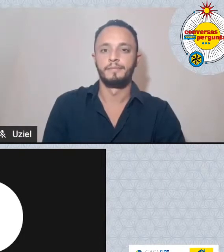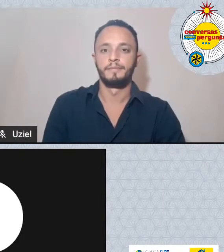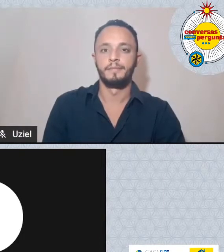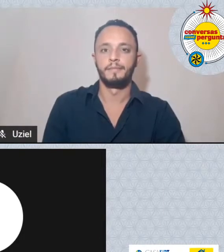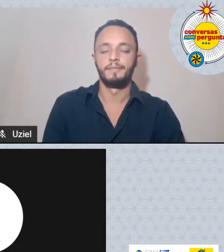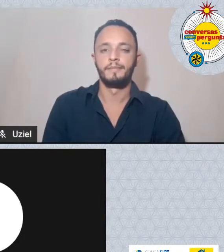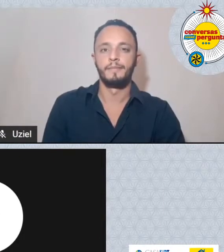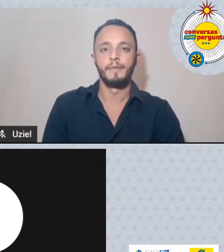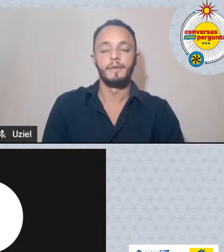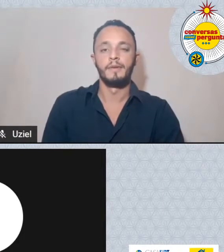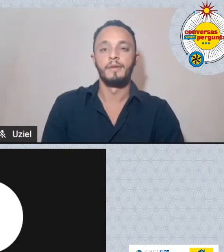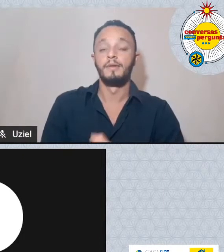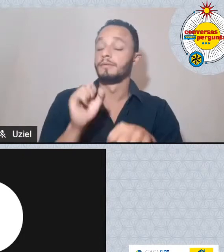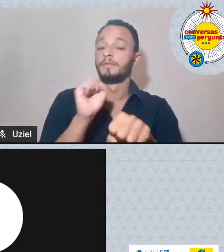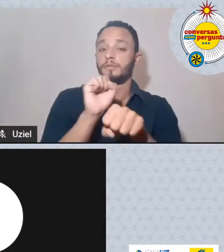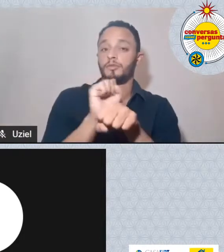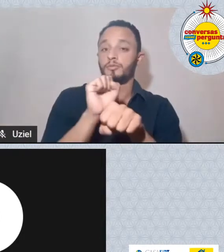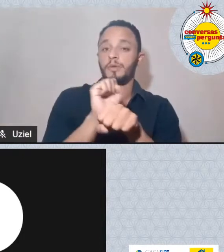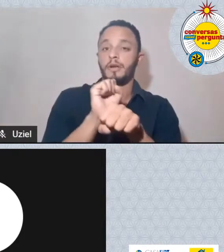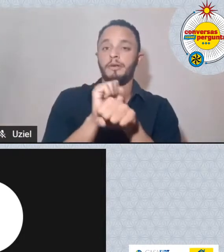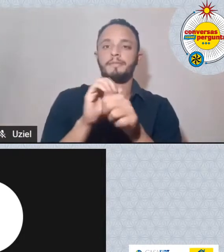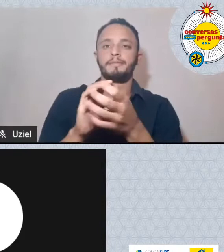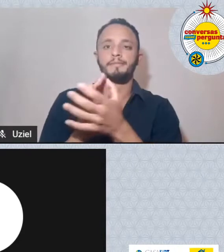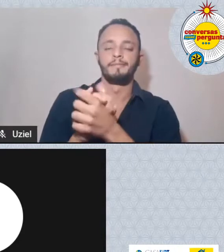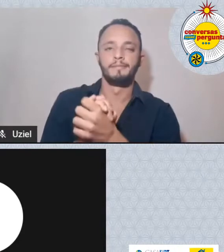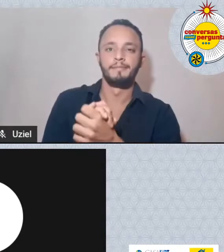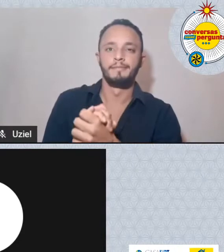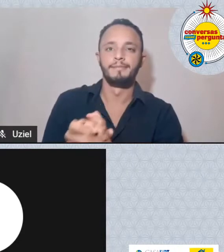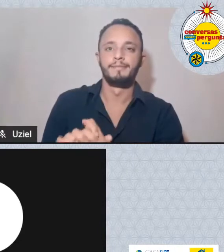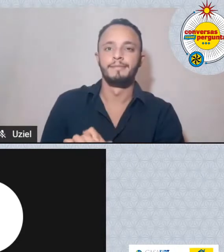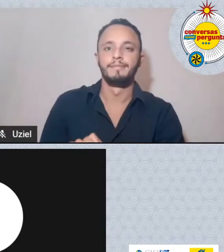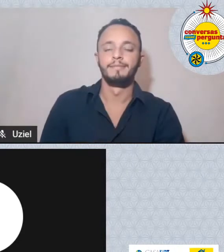Vamos aguardar, pessoal.